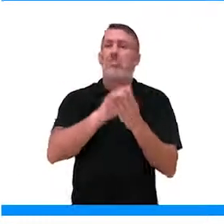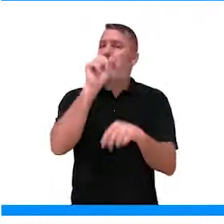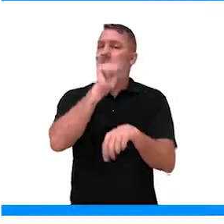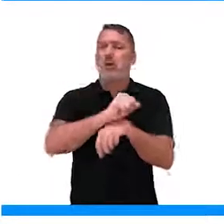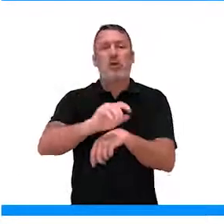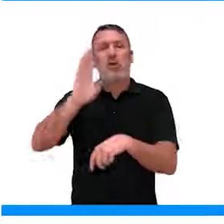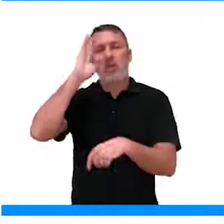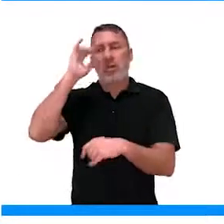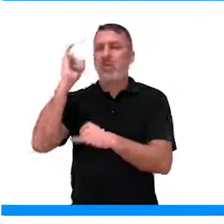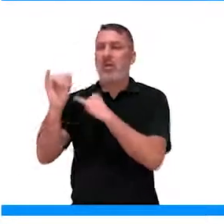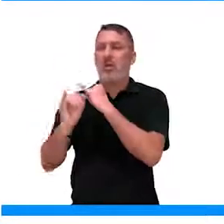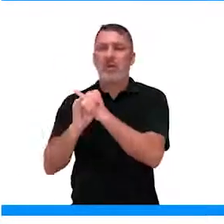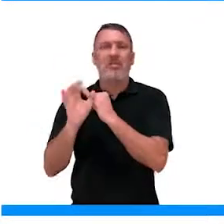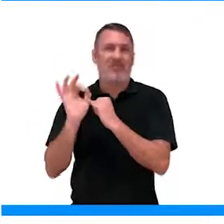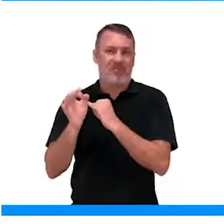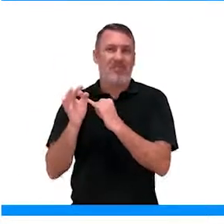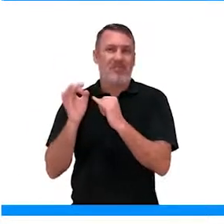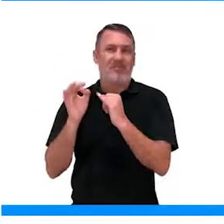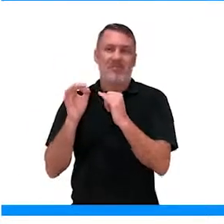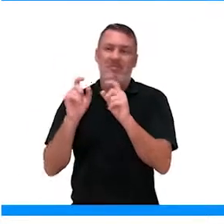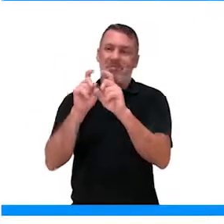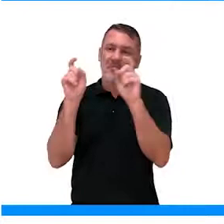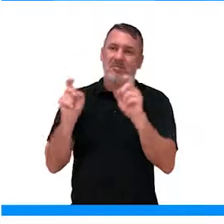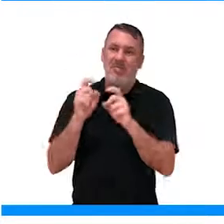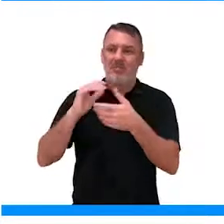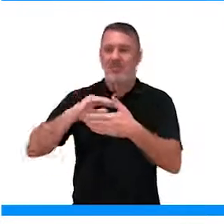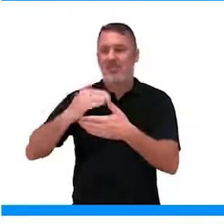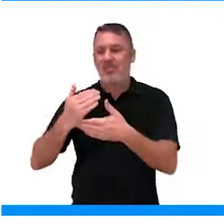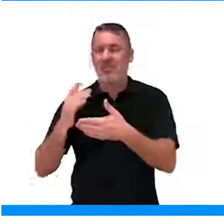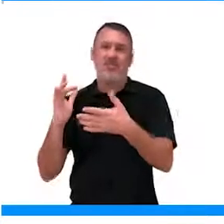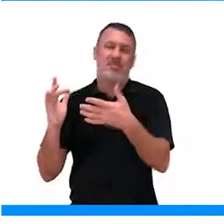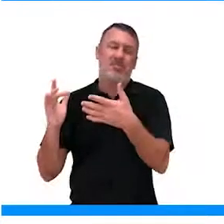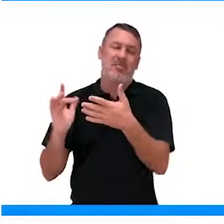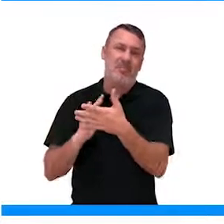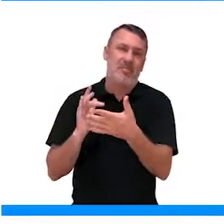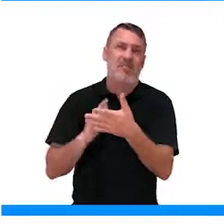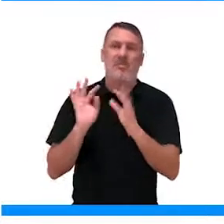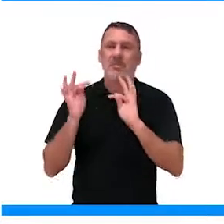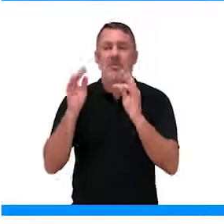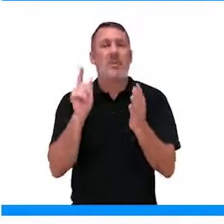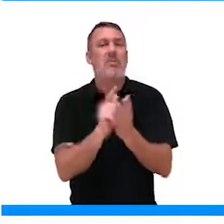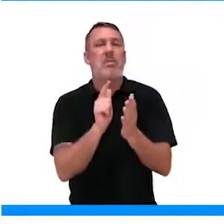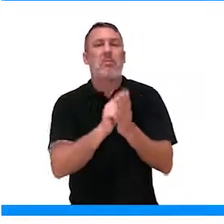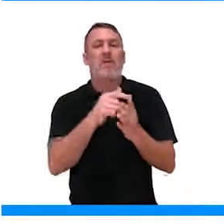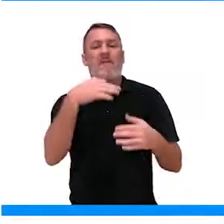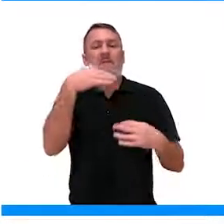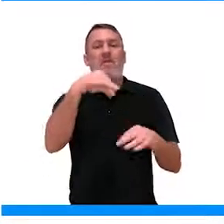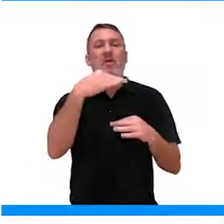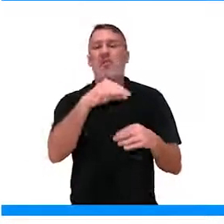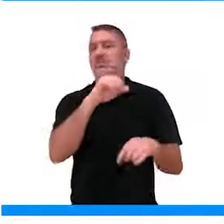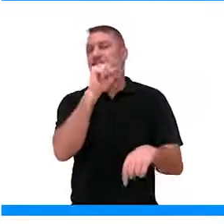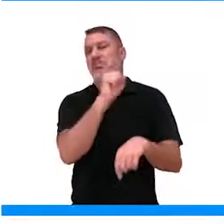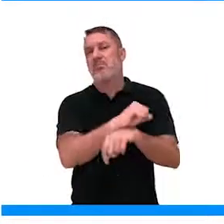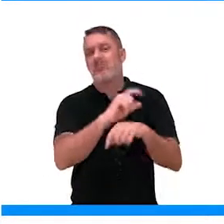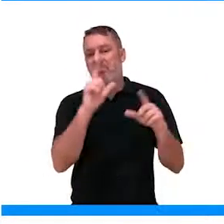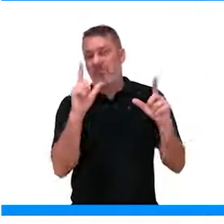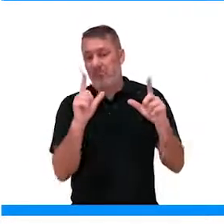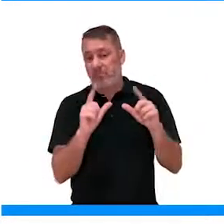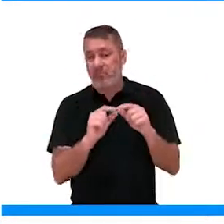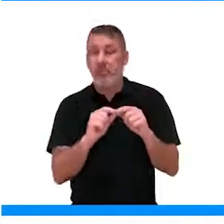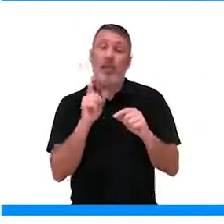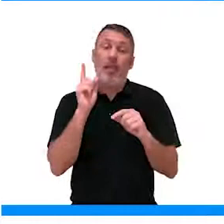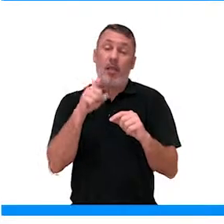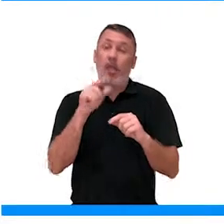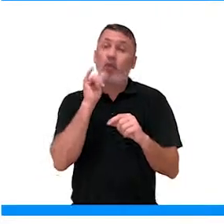nem são mais impressos, porque as pessoas estão agora utilizando uma linguagem mais tecnológica. Então, a gente tem um